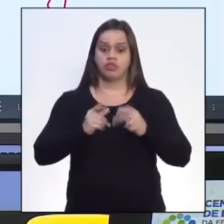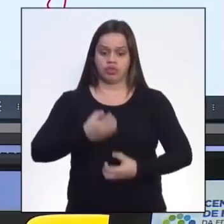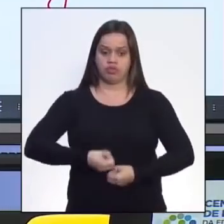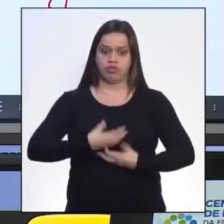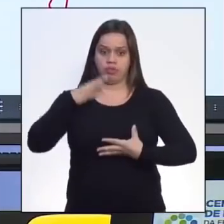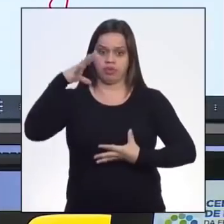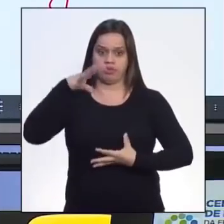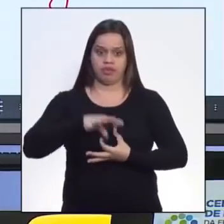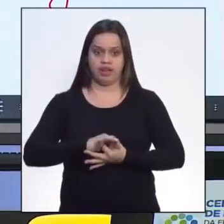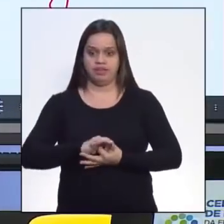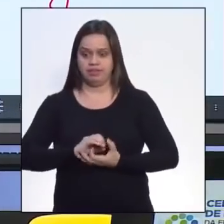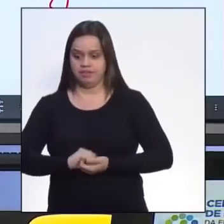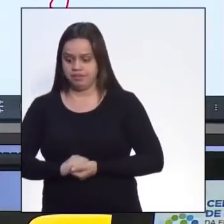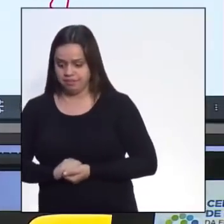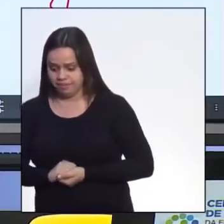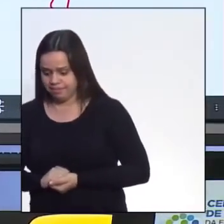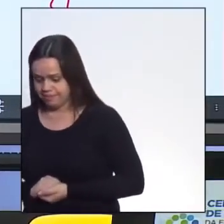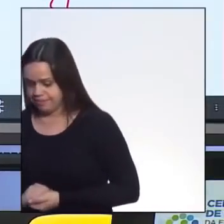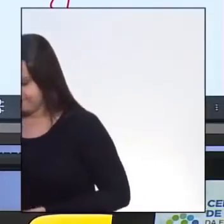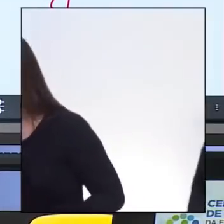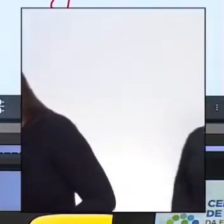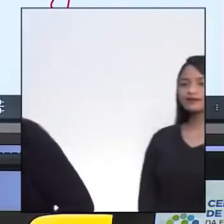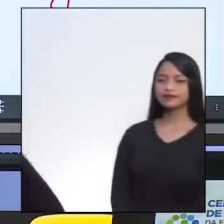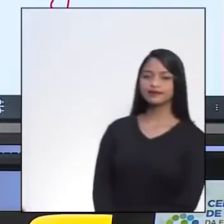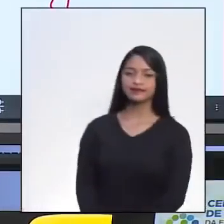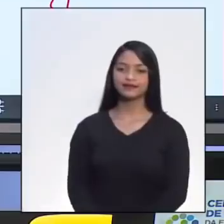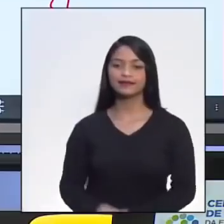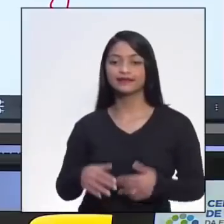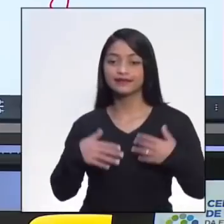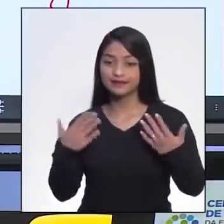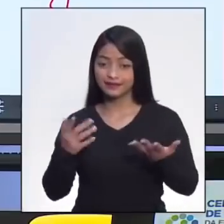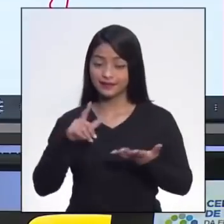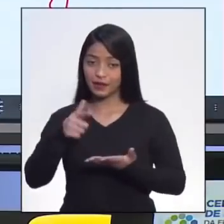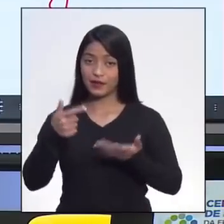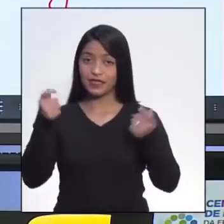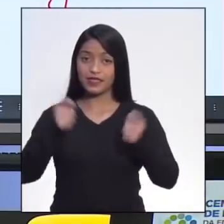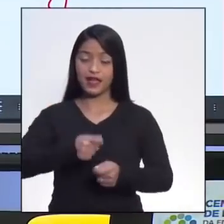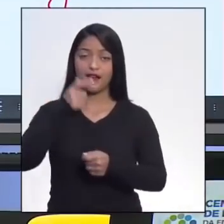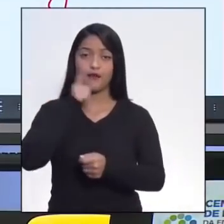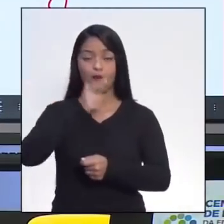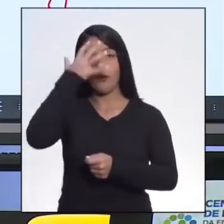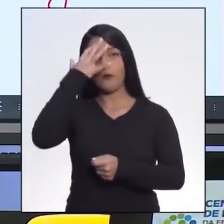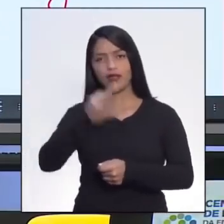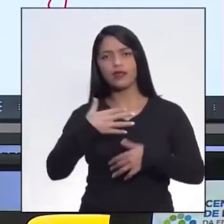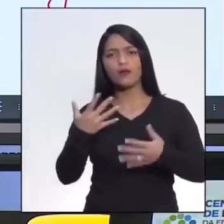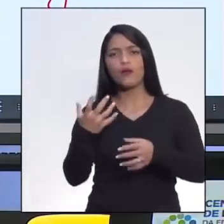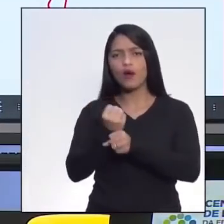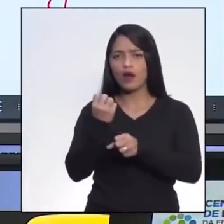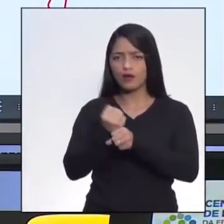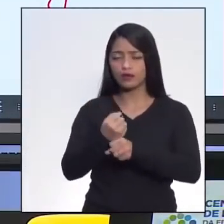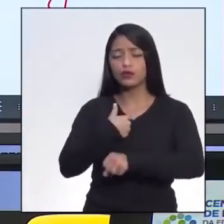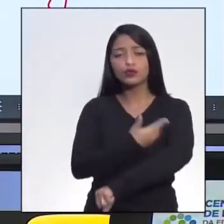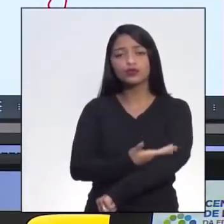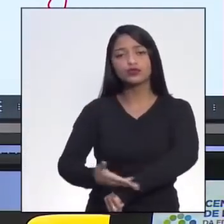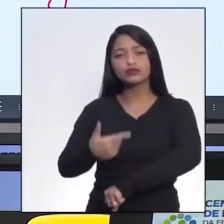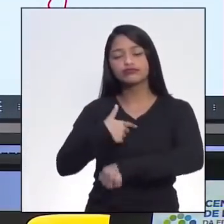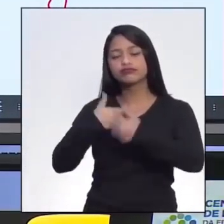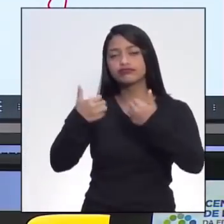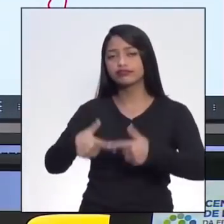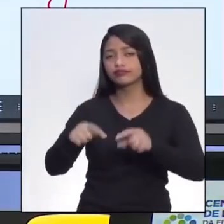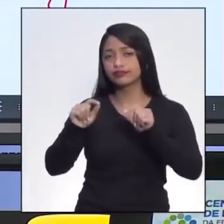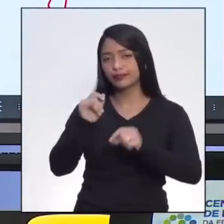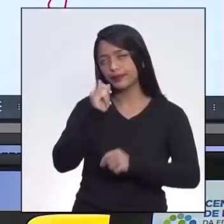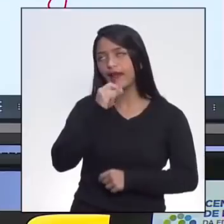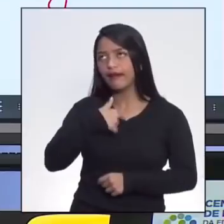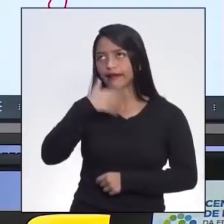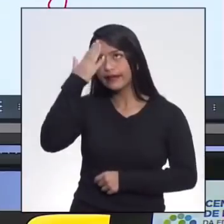que eu tenho para daí eu poder compreender qual é o cálculo. Que eu costumo dizer o seguinte, Jonas, não adianta eu saber que 1